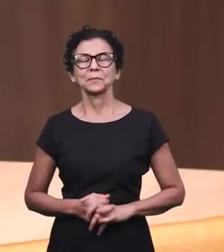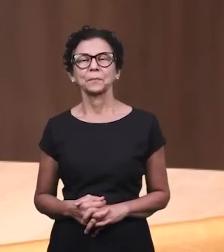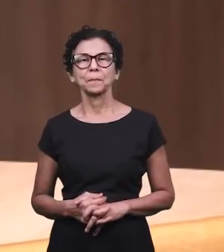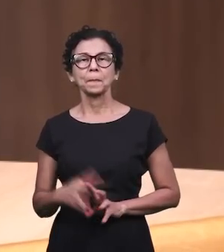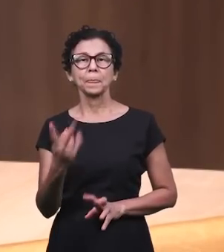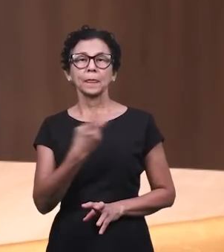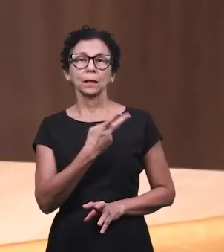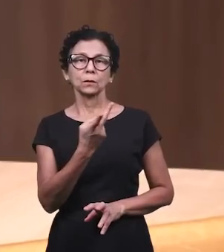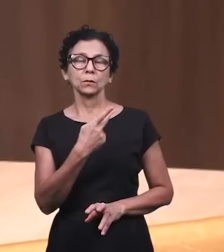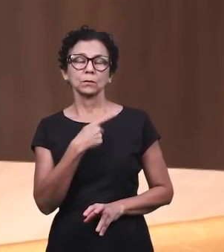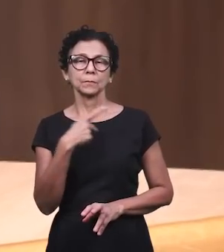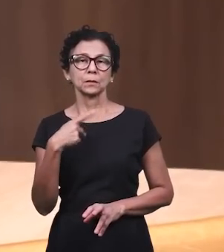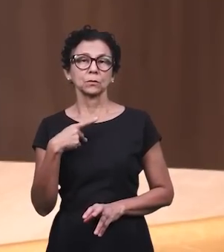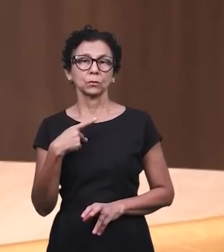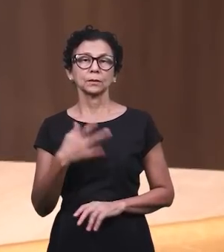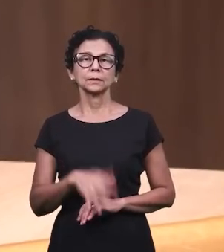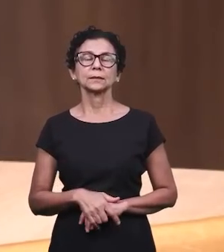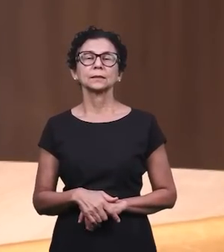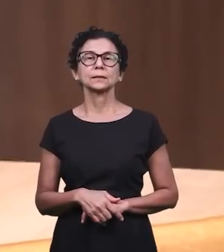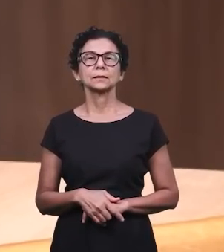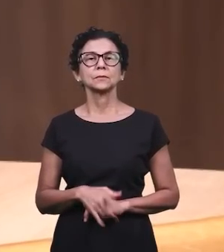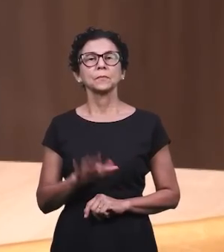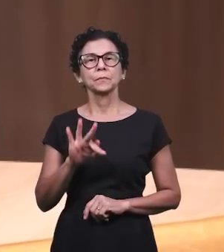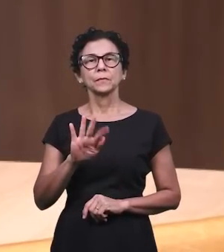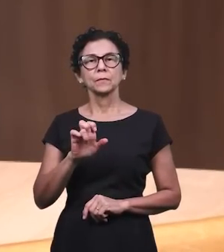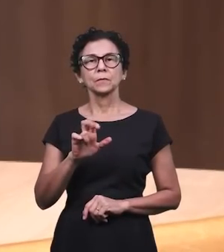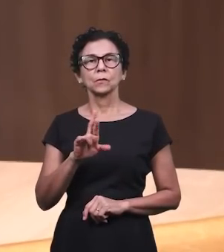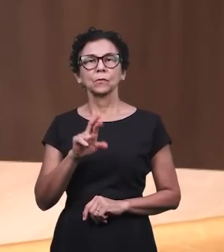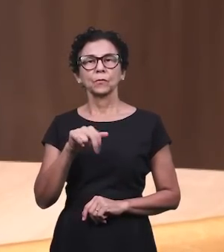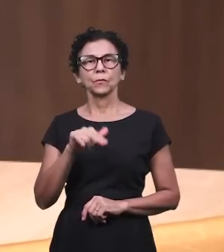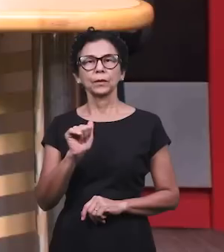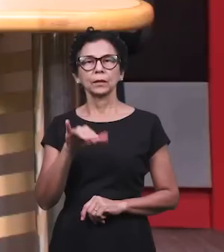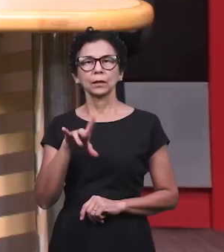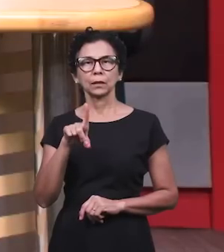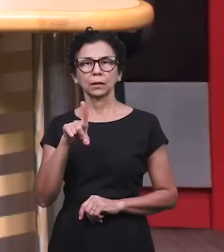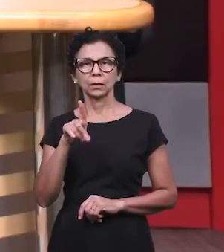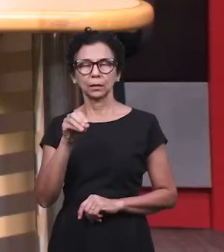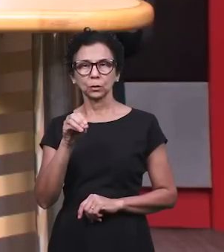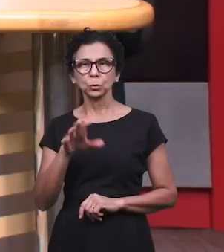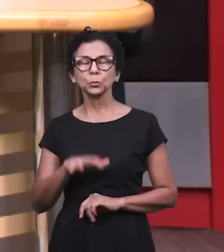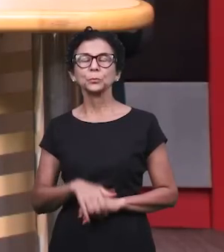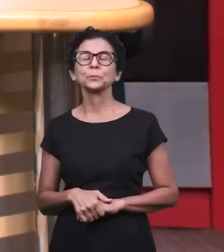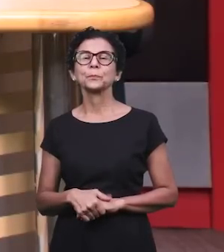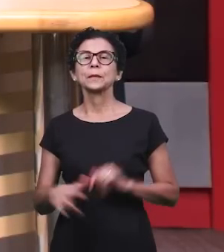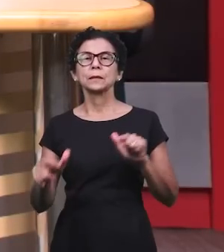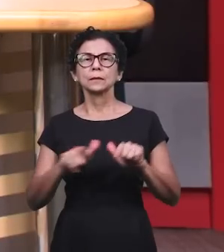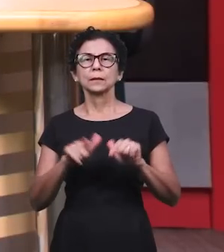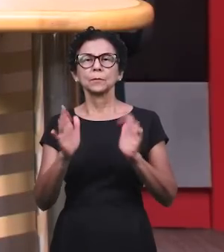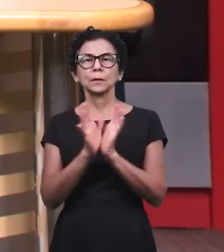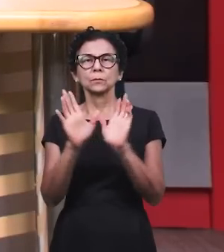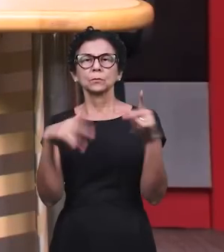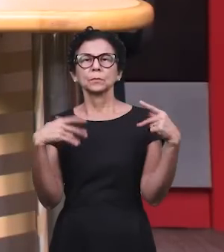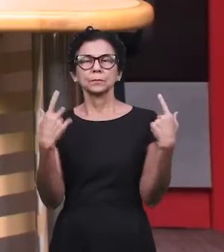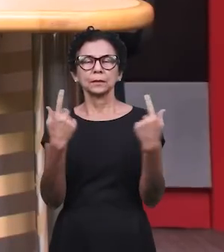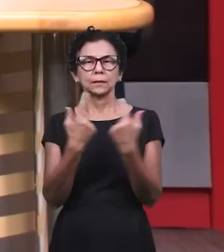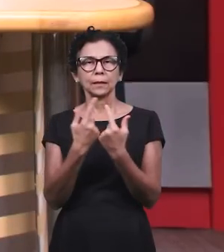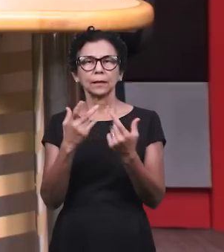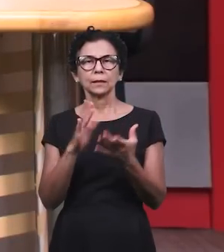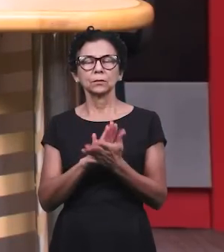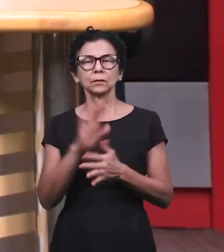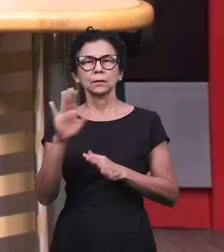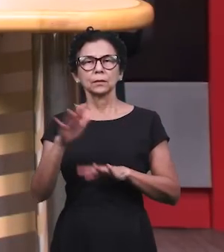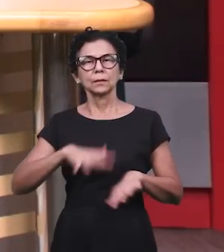já conhecidos dos irmãos, pastor Fernando Almeida, que atua no TI do presbitério. Pastor Fernando,